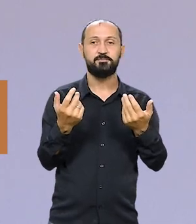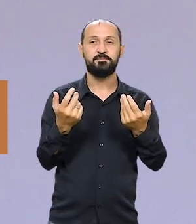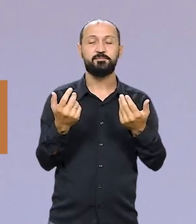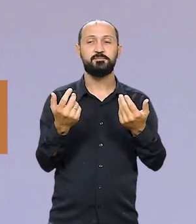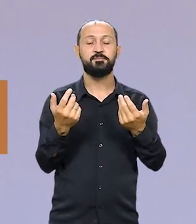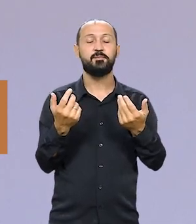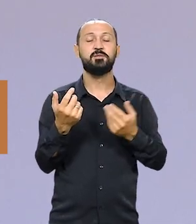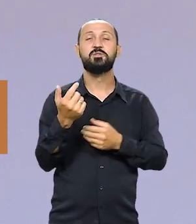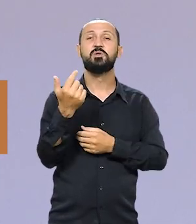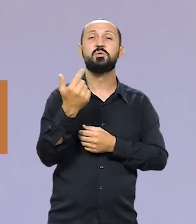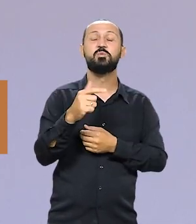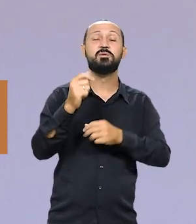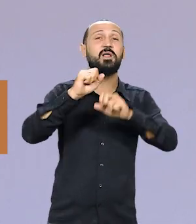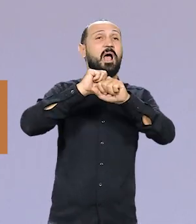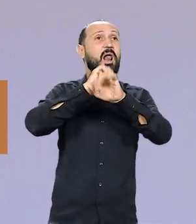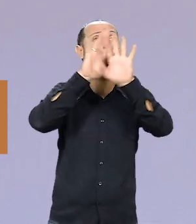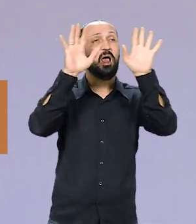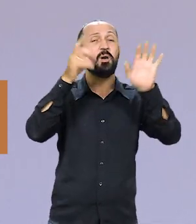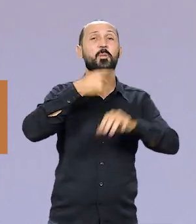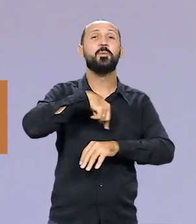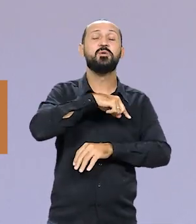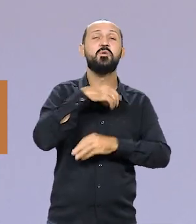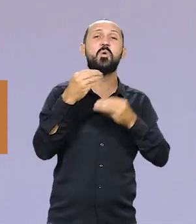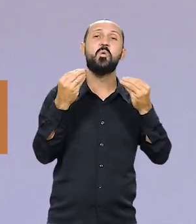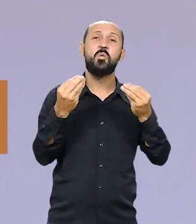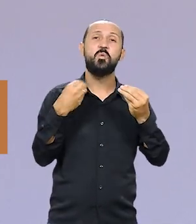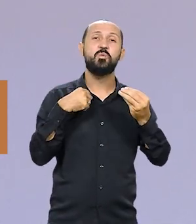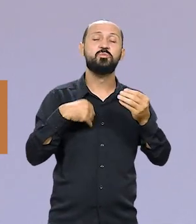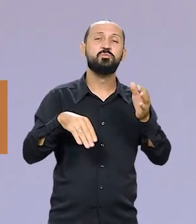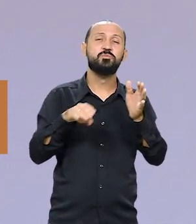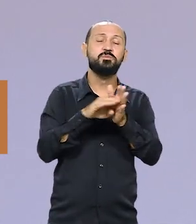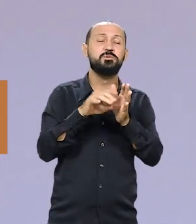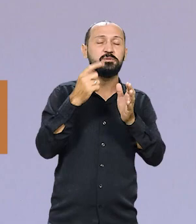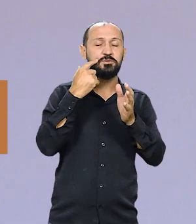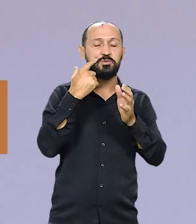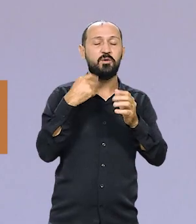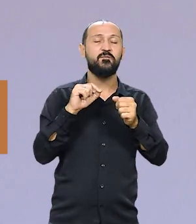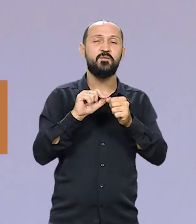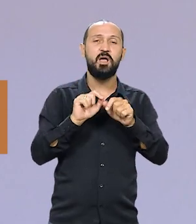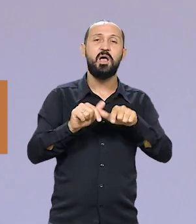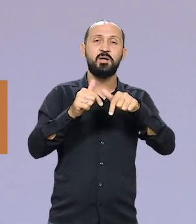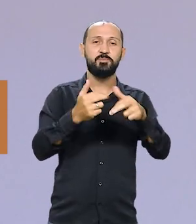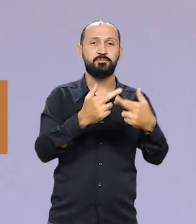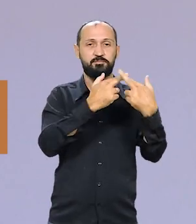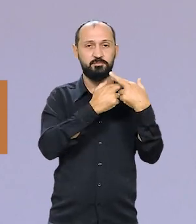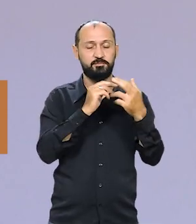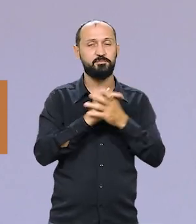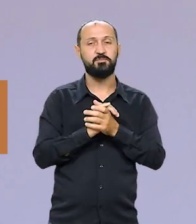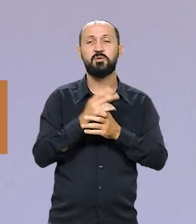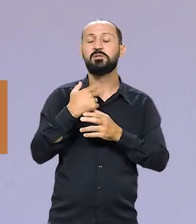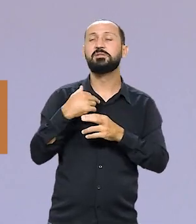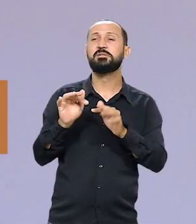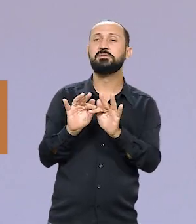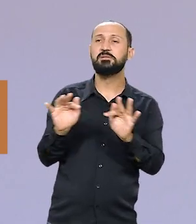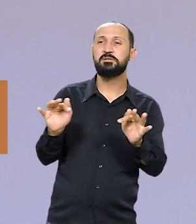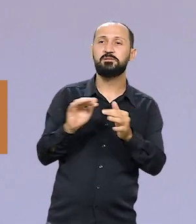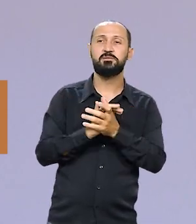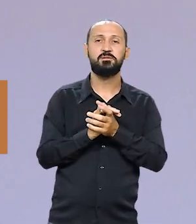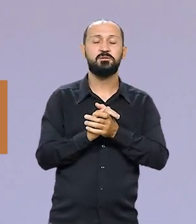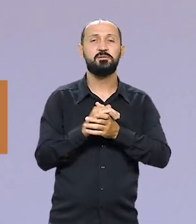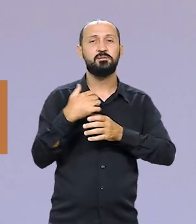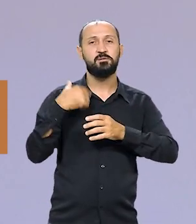a gente não tem claramente como chegar às consequências dos nossos atos. Falando de forma bem simples, por um